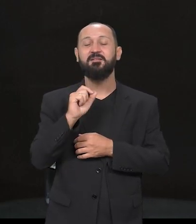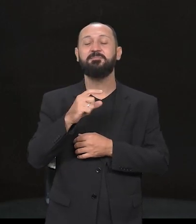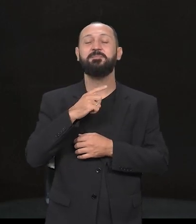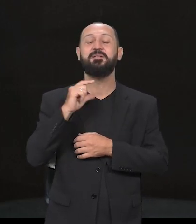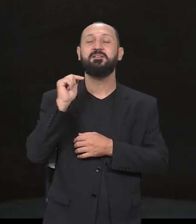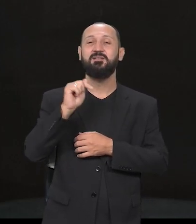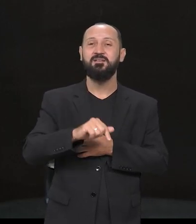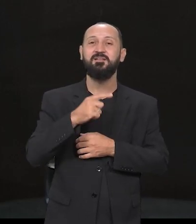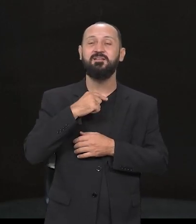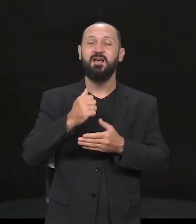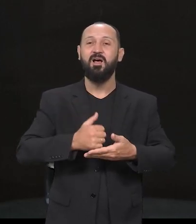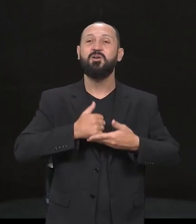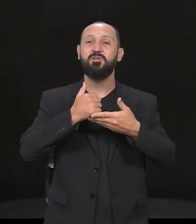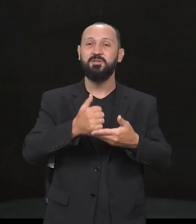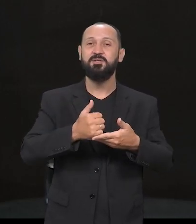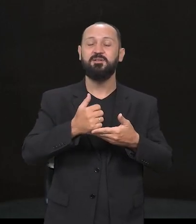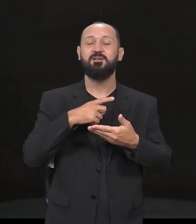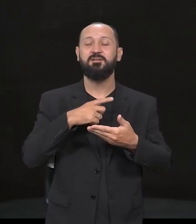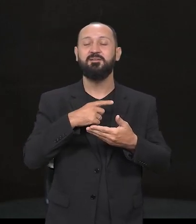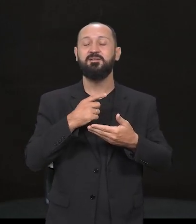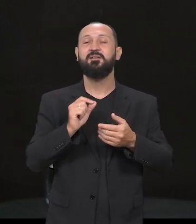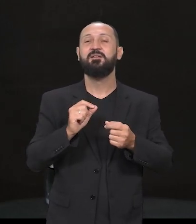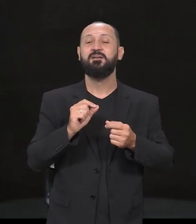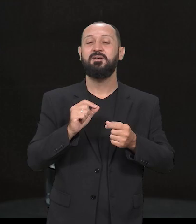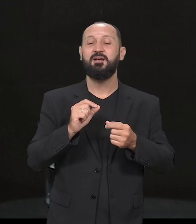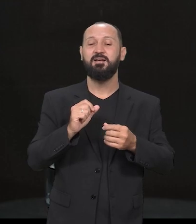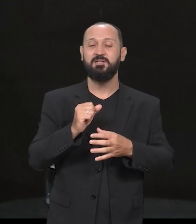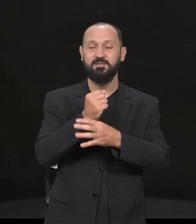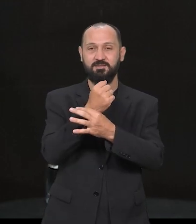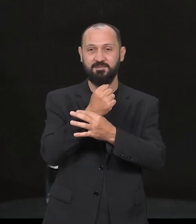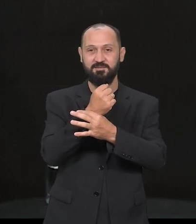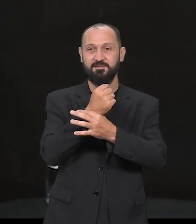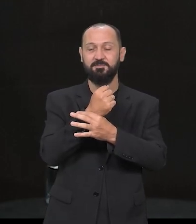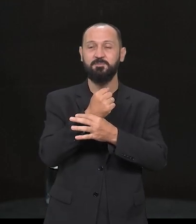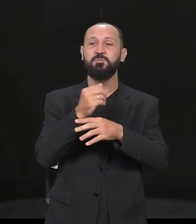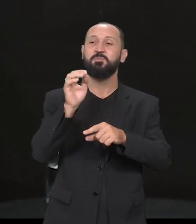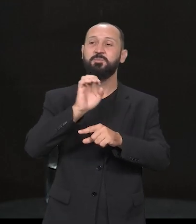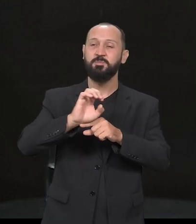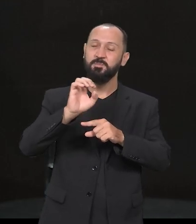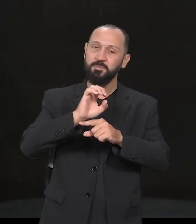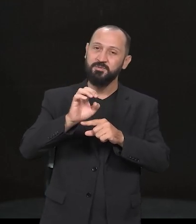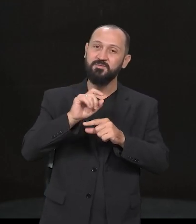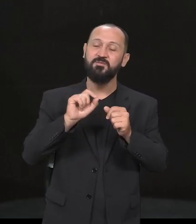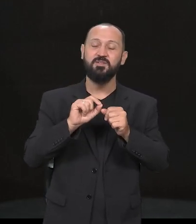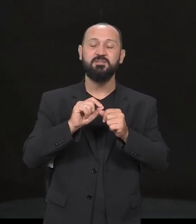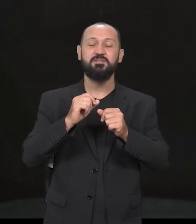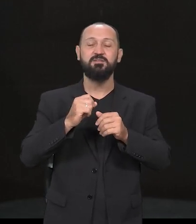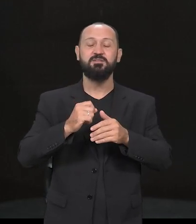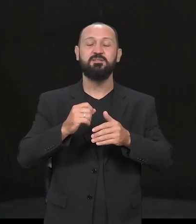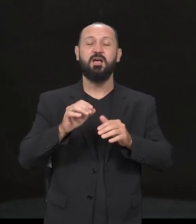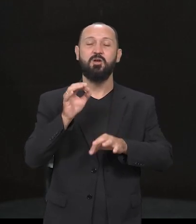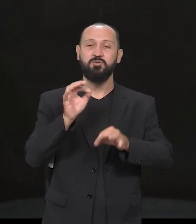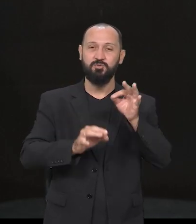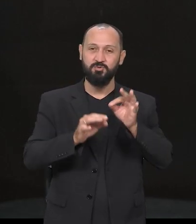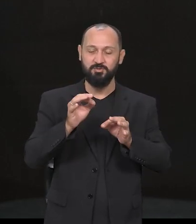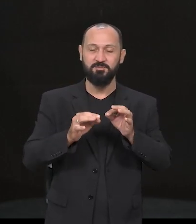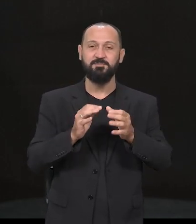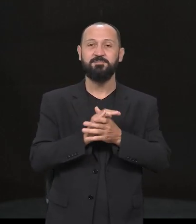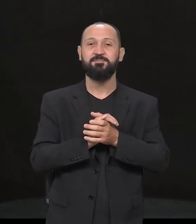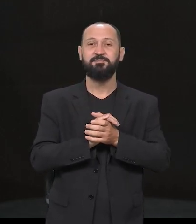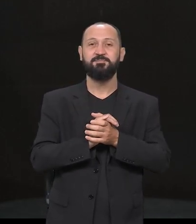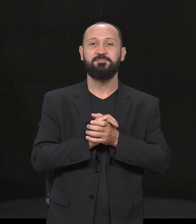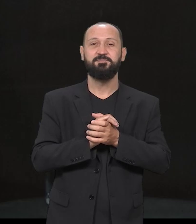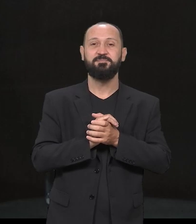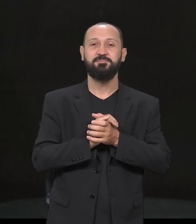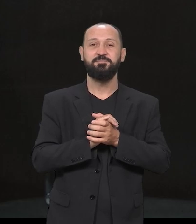para ajudar um pouquinho a trazer a segurança para o nosso estado, né? Fazer a justiça valer, né?